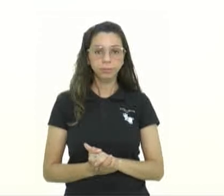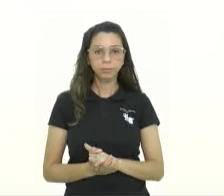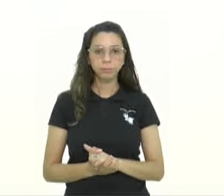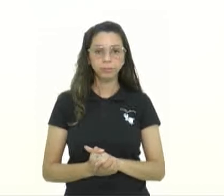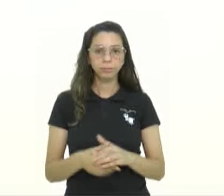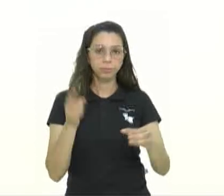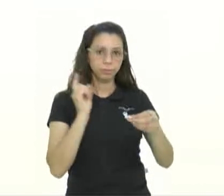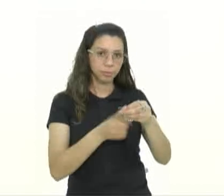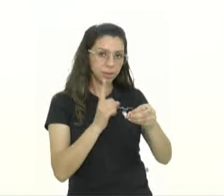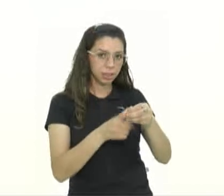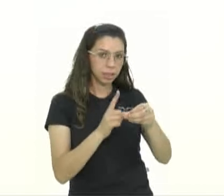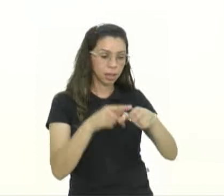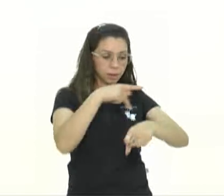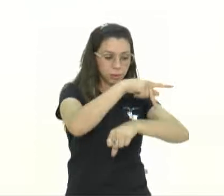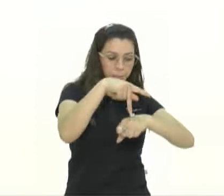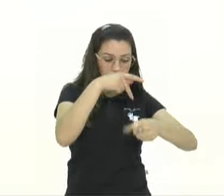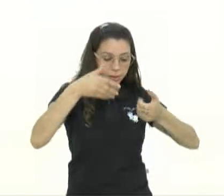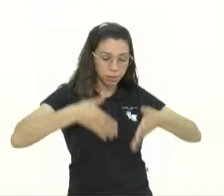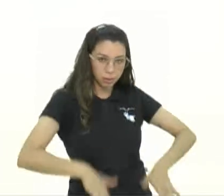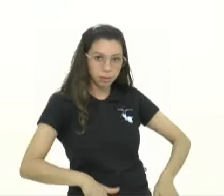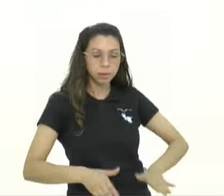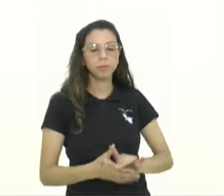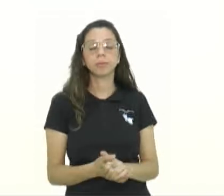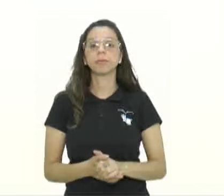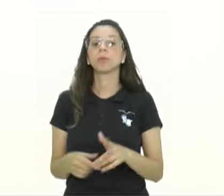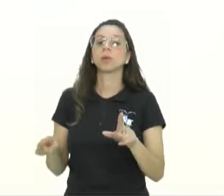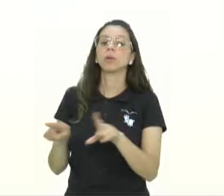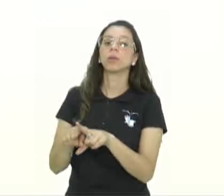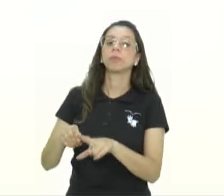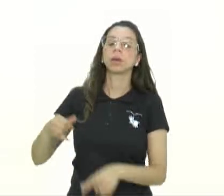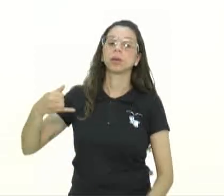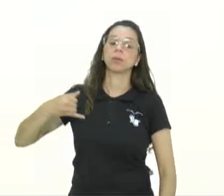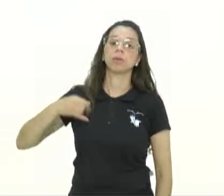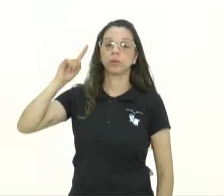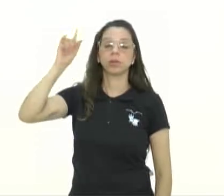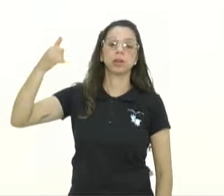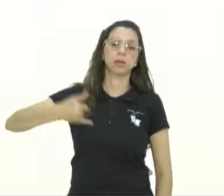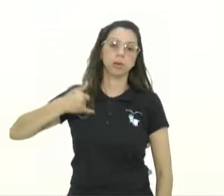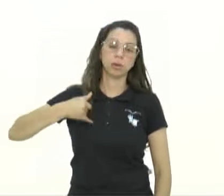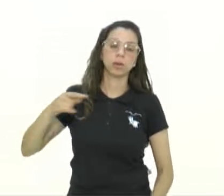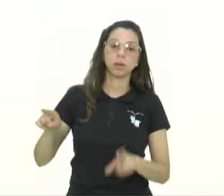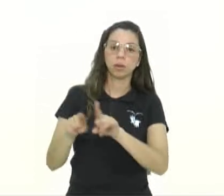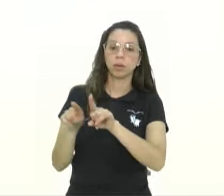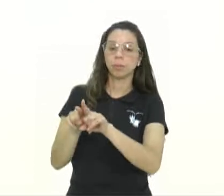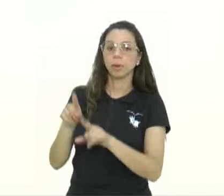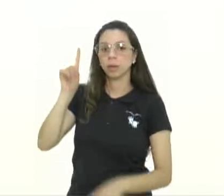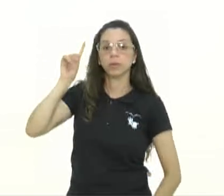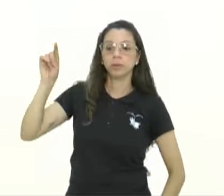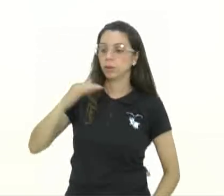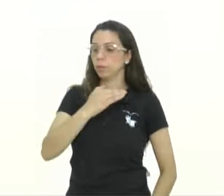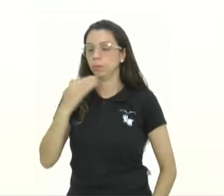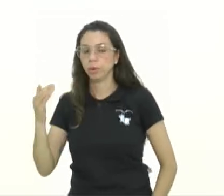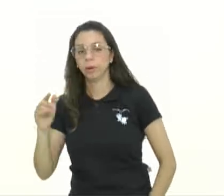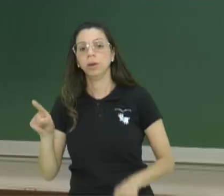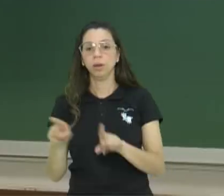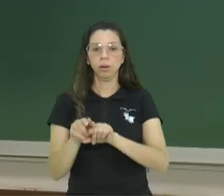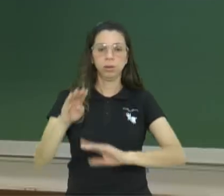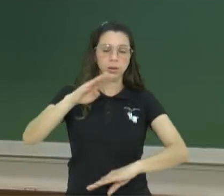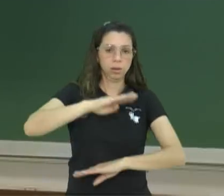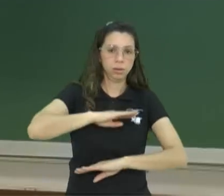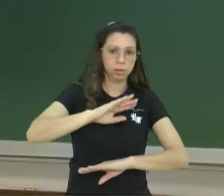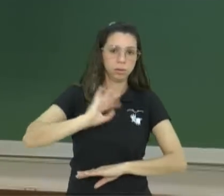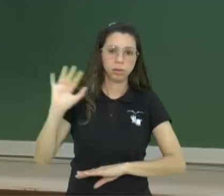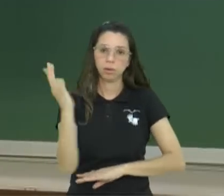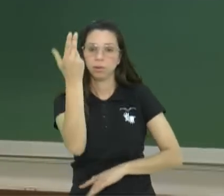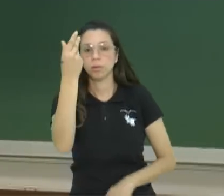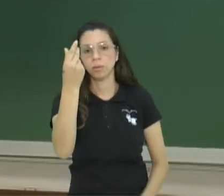nasceu, data de nascimento e ou morte. E letter D, acontecimentos da vida da pessoa. Você